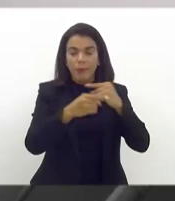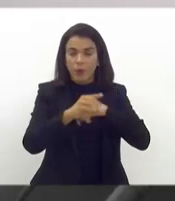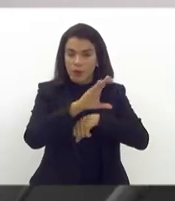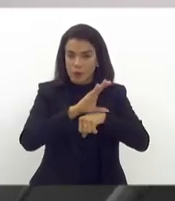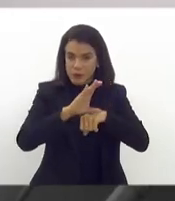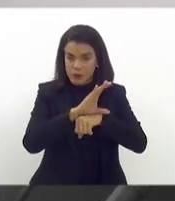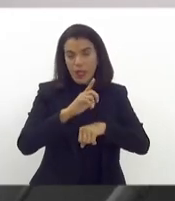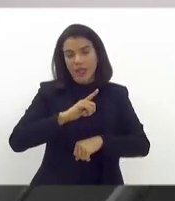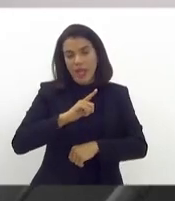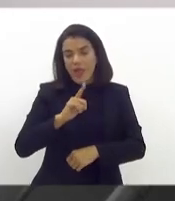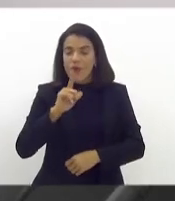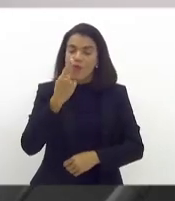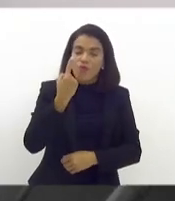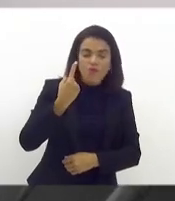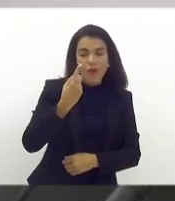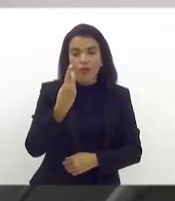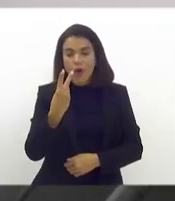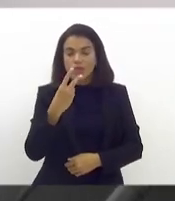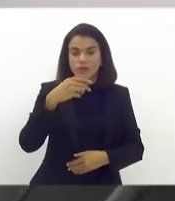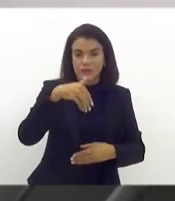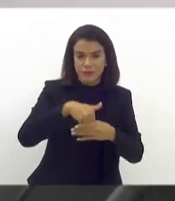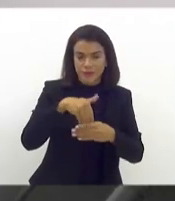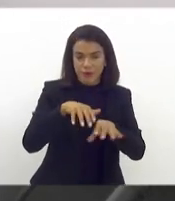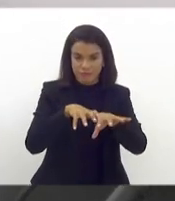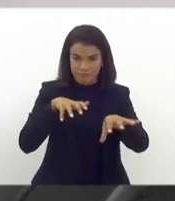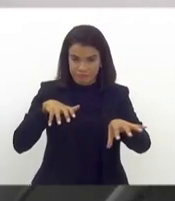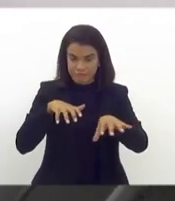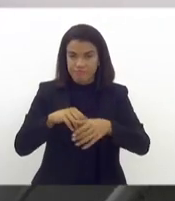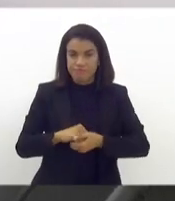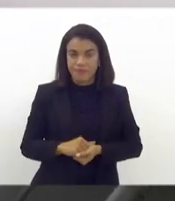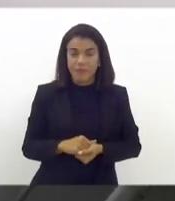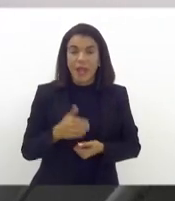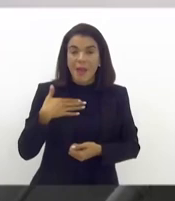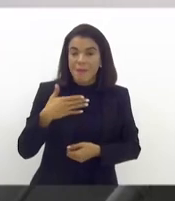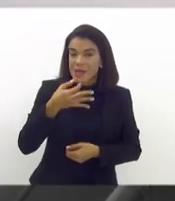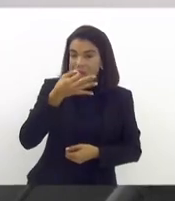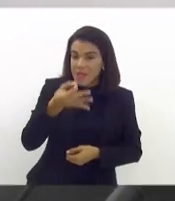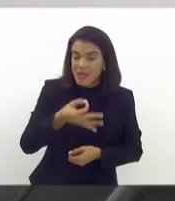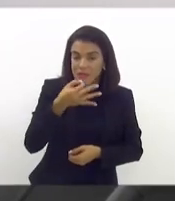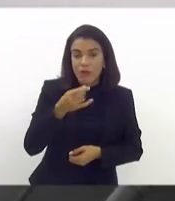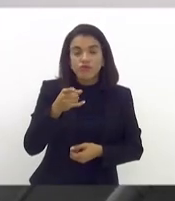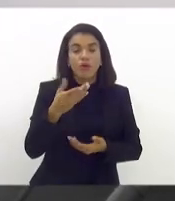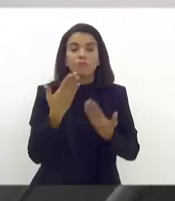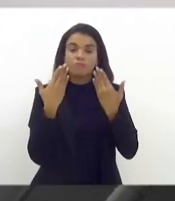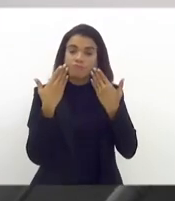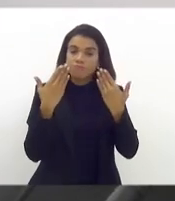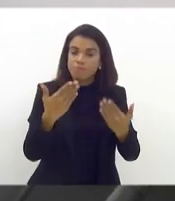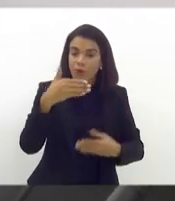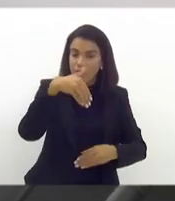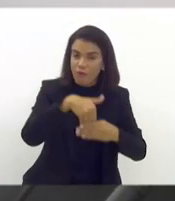haverá um voto divergente, o que levará, conforme o regimento, o projeto a plenário. A minha sugestão é, Vossa Excelência, apresentar o voto